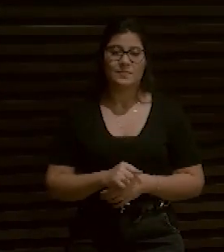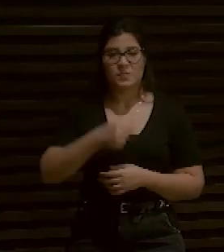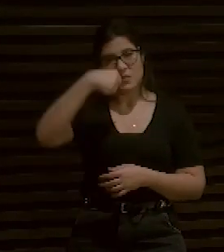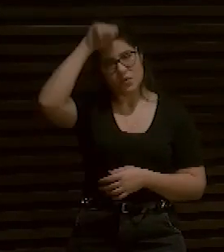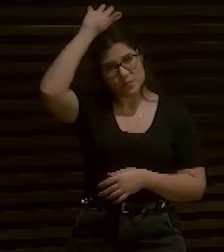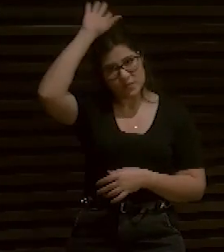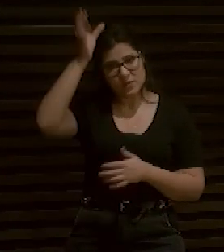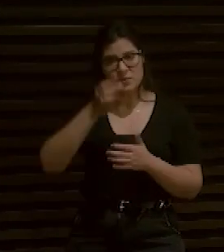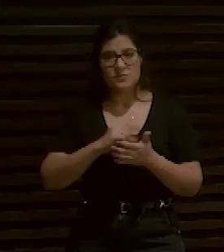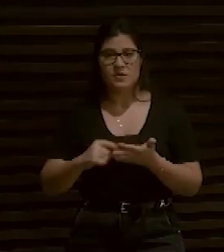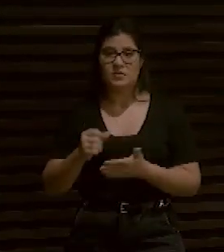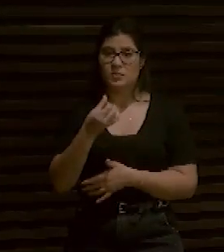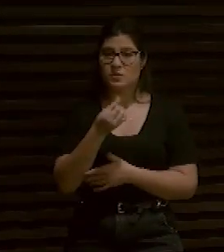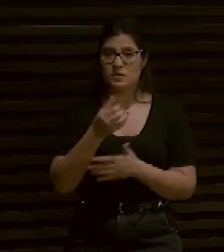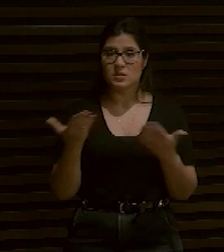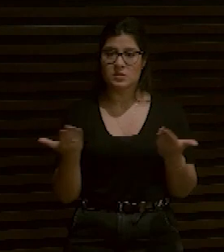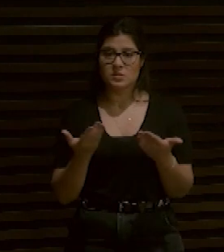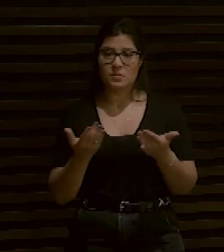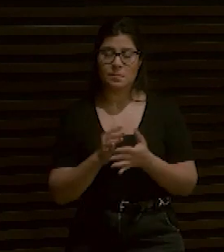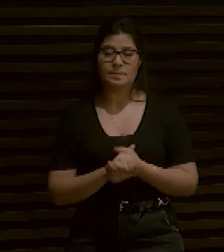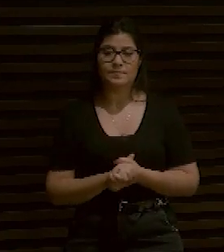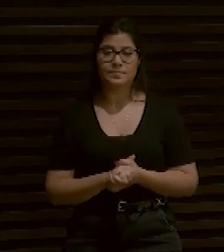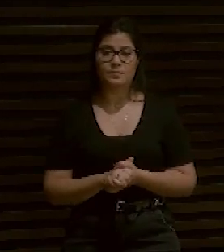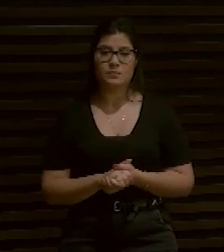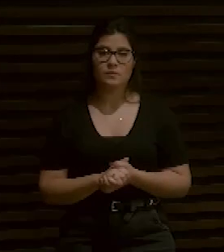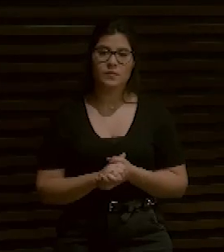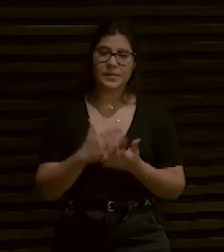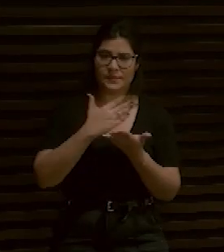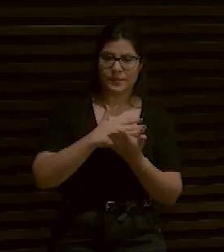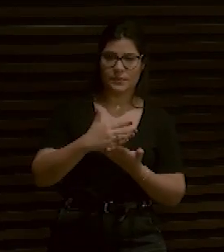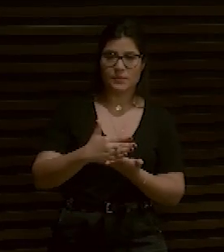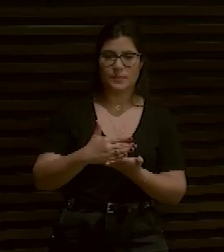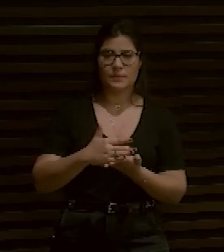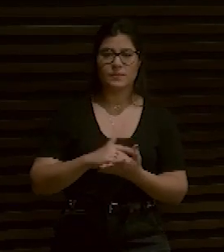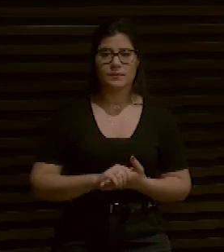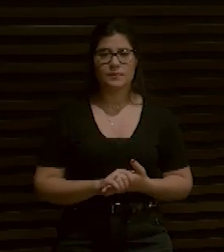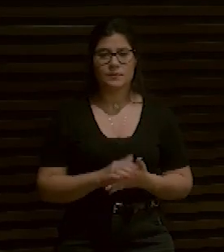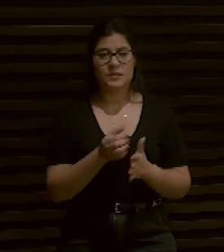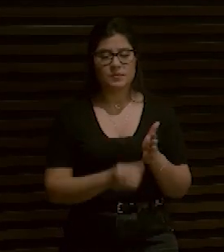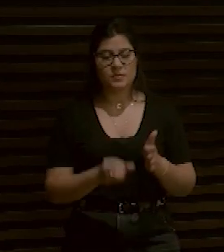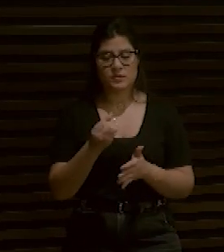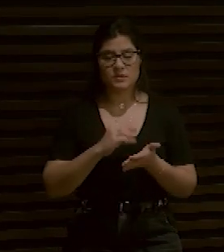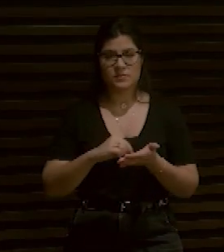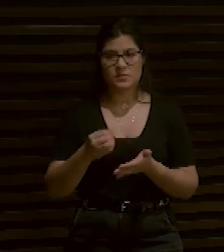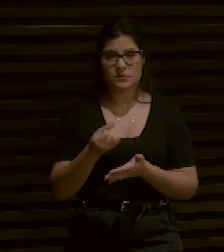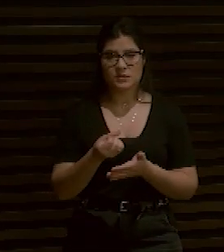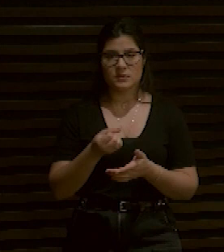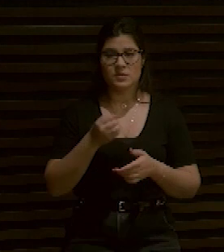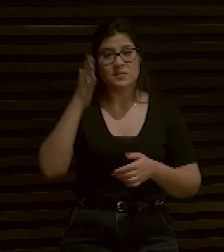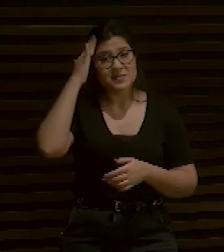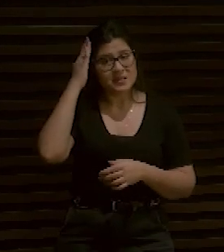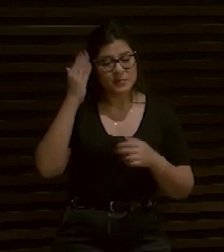Romanos, versículo 6 agora. Um pouquinho mais para frente, irmão. 6,6, a palavra diz assim: